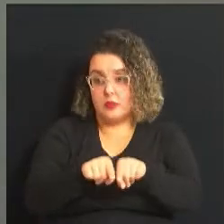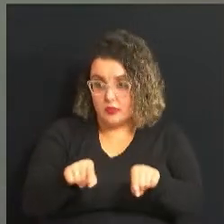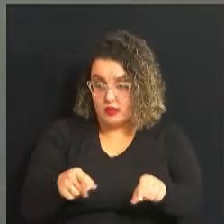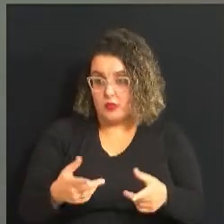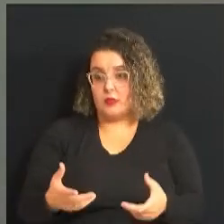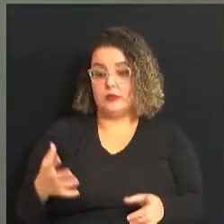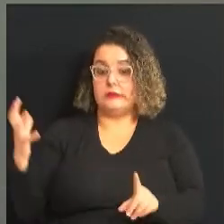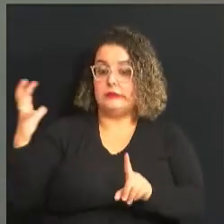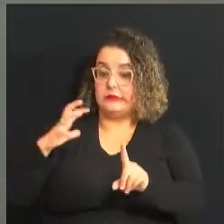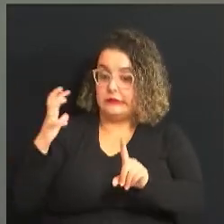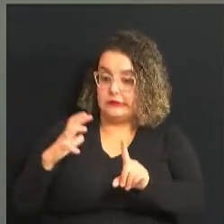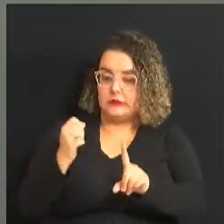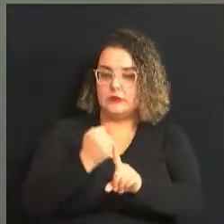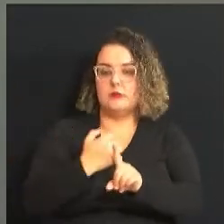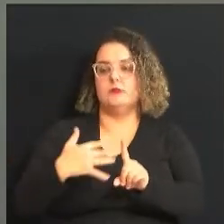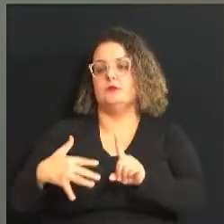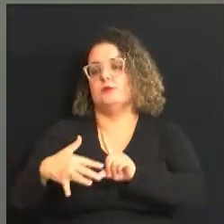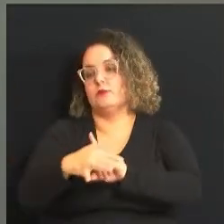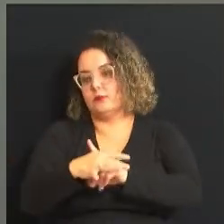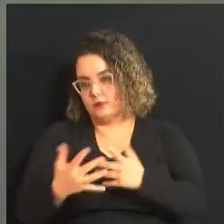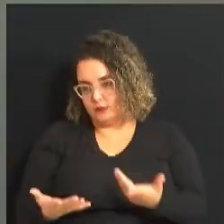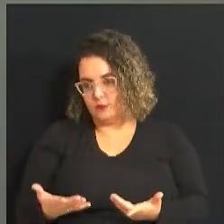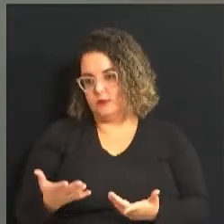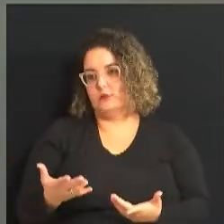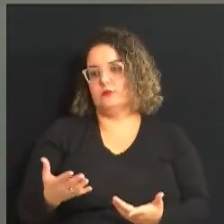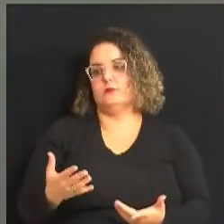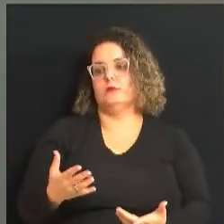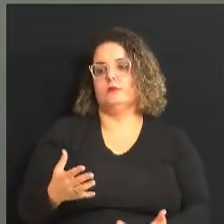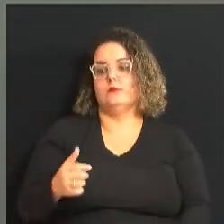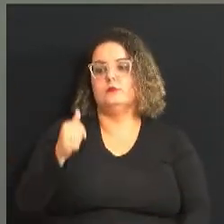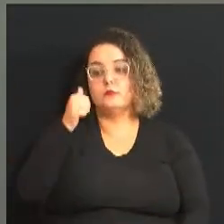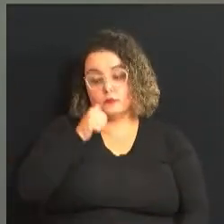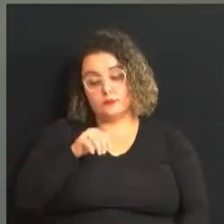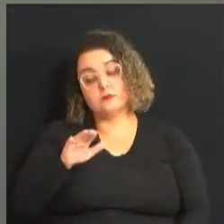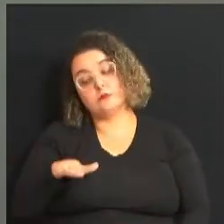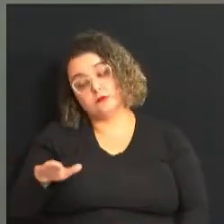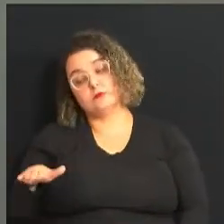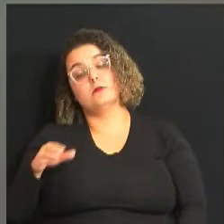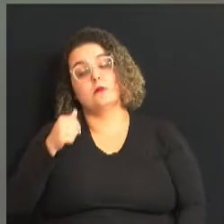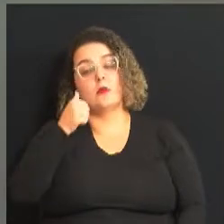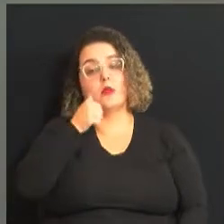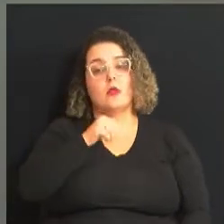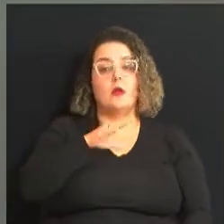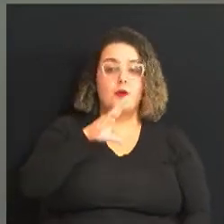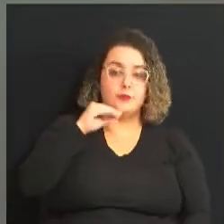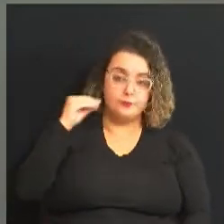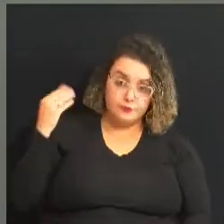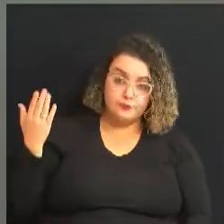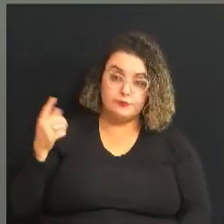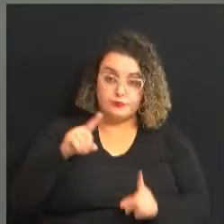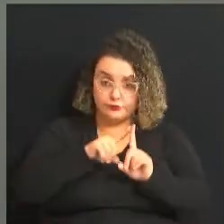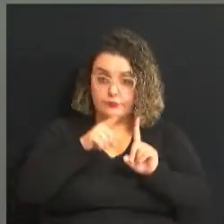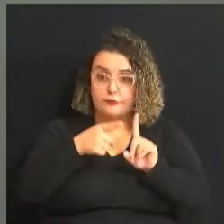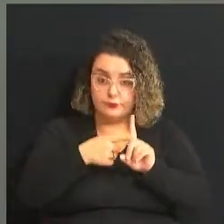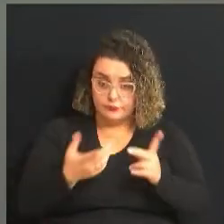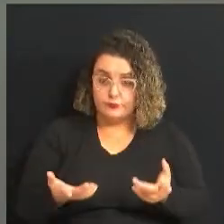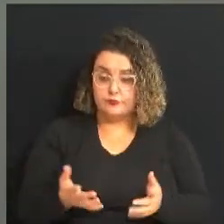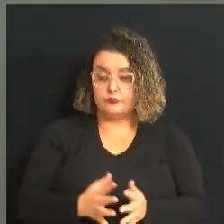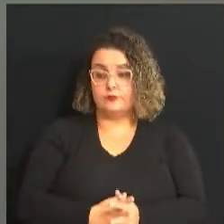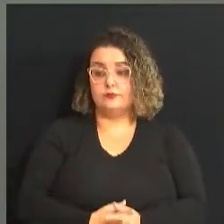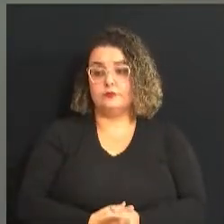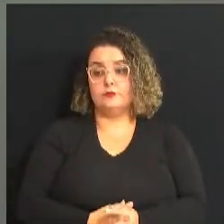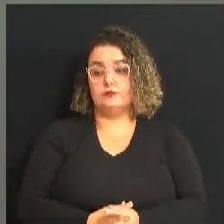grande da sociedade em cima das meninas, das adolescentes que acabam engravidando. Tem também